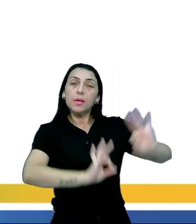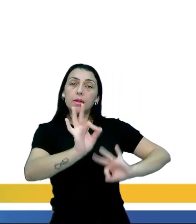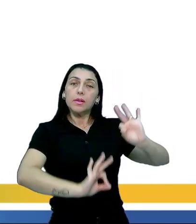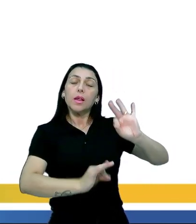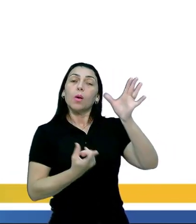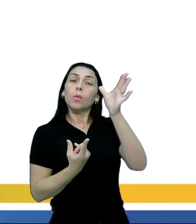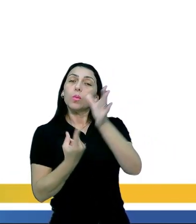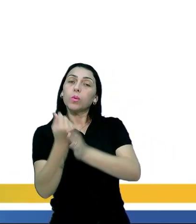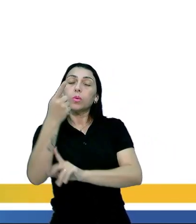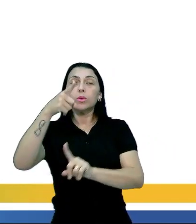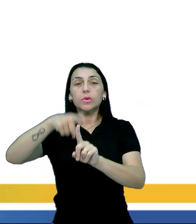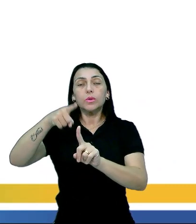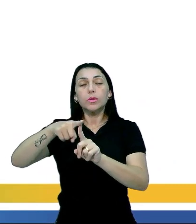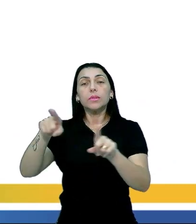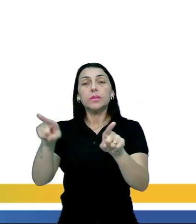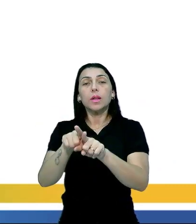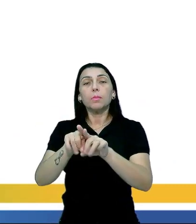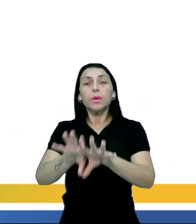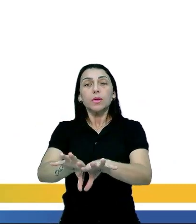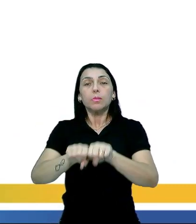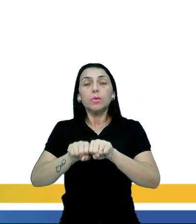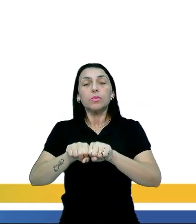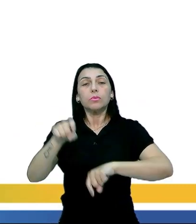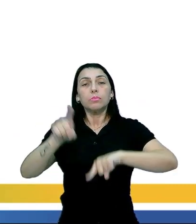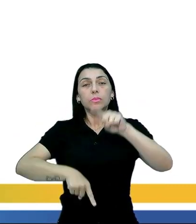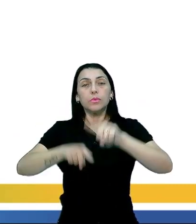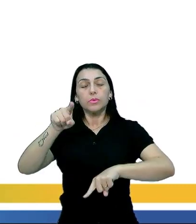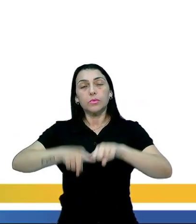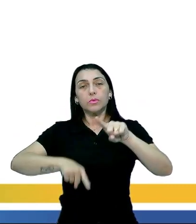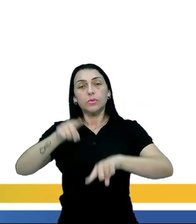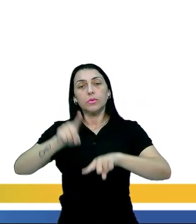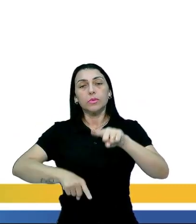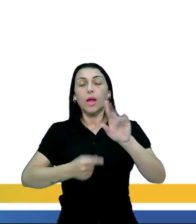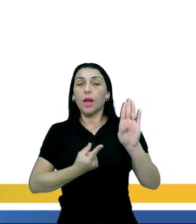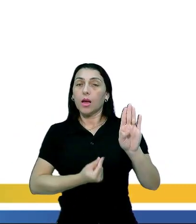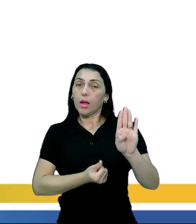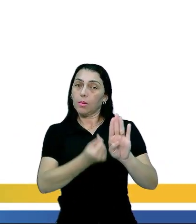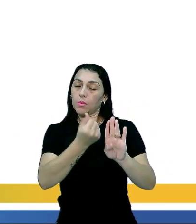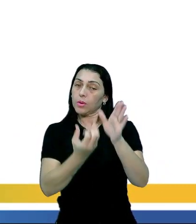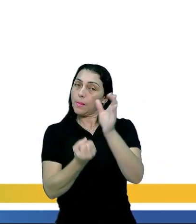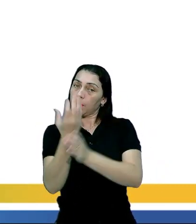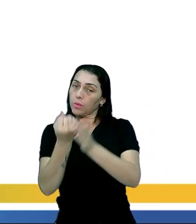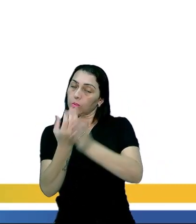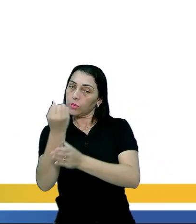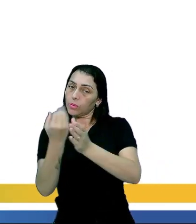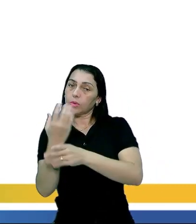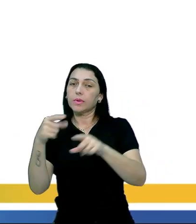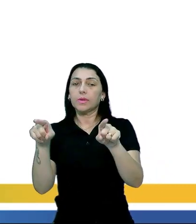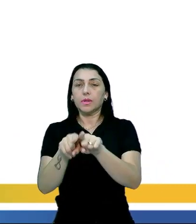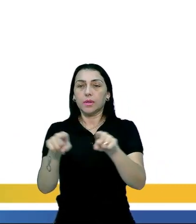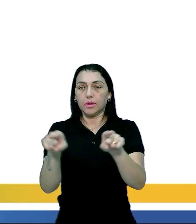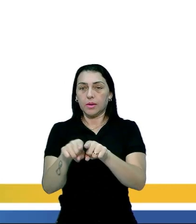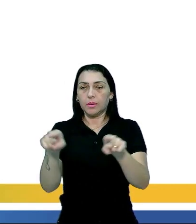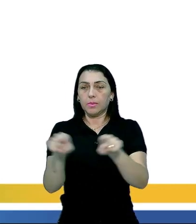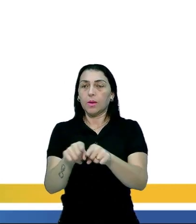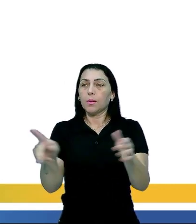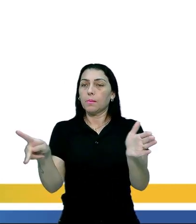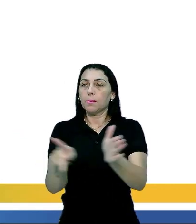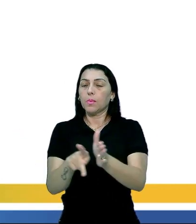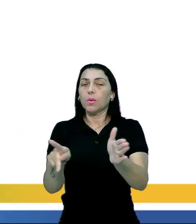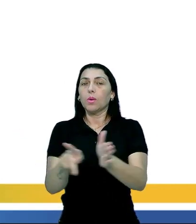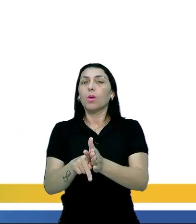de produção e de apropriação dos produtos. A burguesia produz, sobretudo, seus